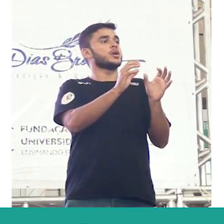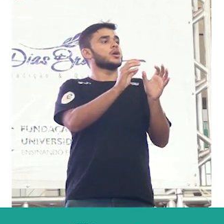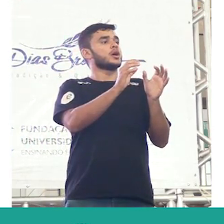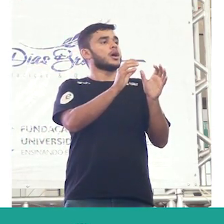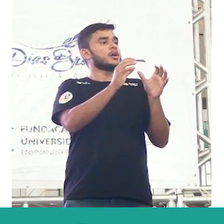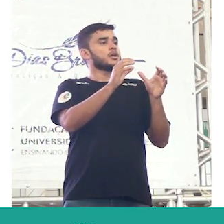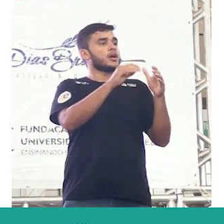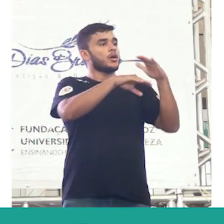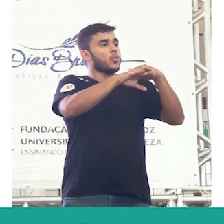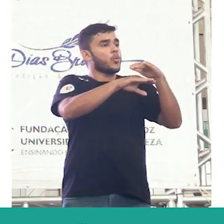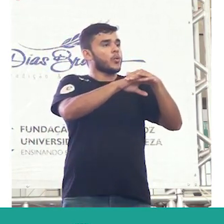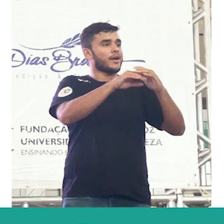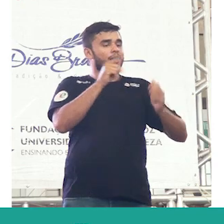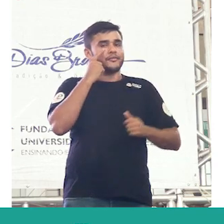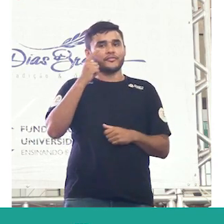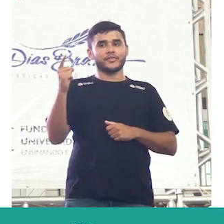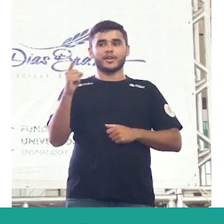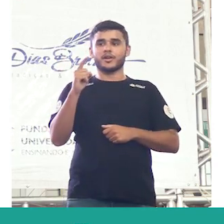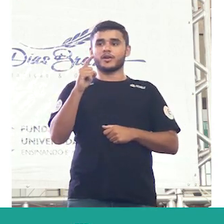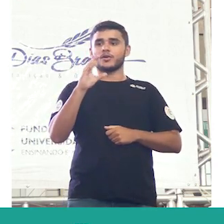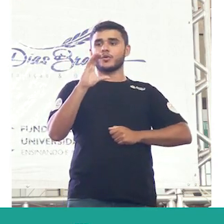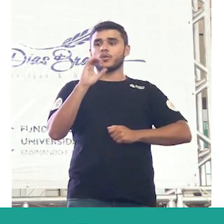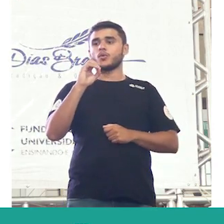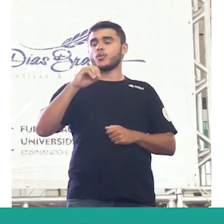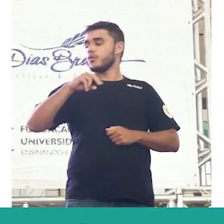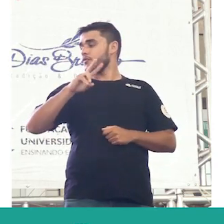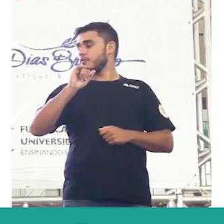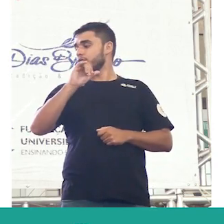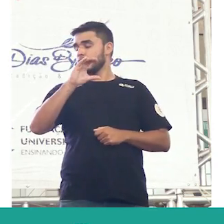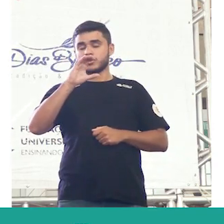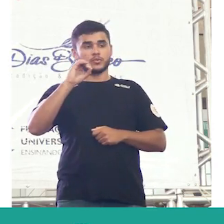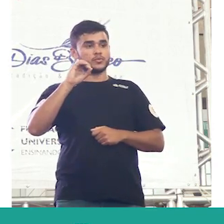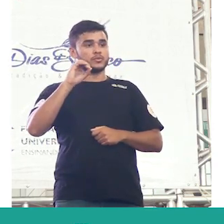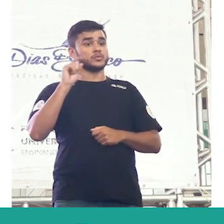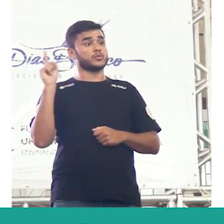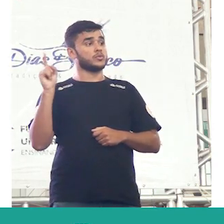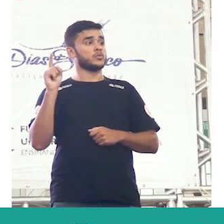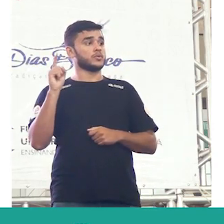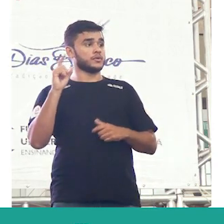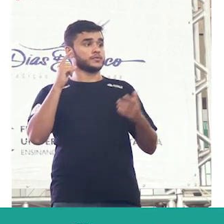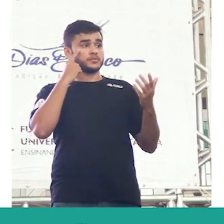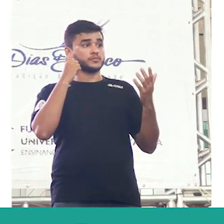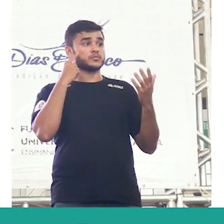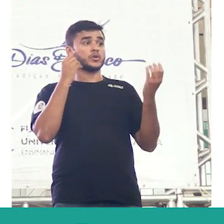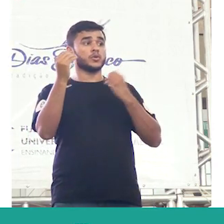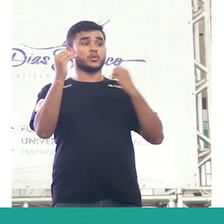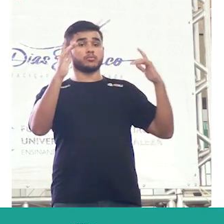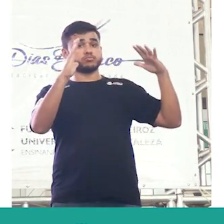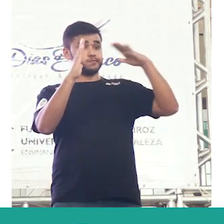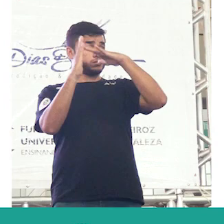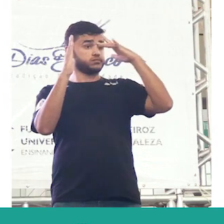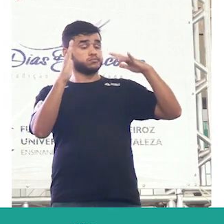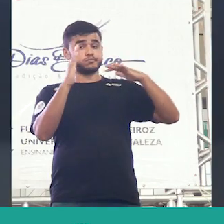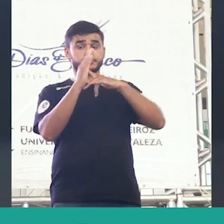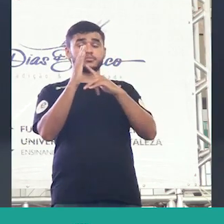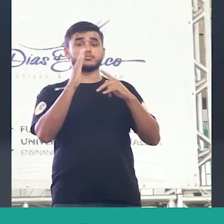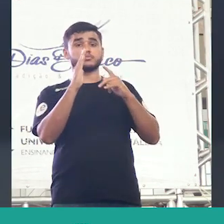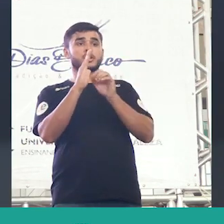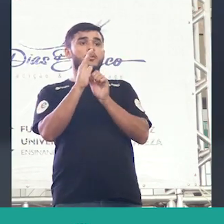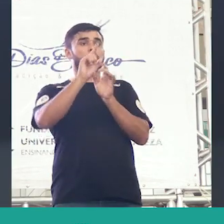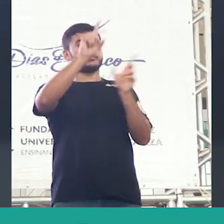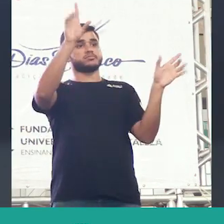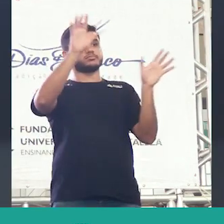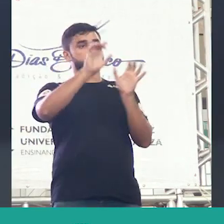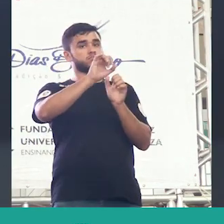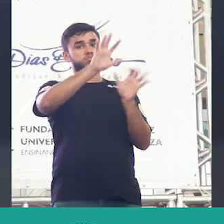côncavo. Mas se eu colocar bem aqui o espelho esférico, as luzes chegam paralelas e se espalham. Então a gente vai junto